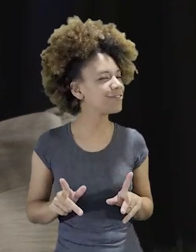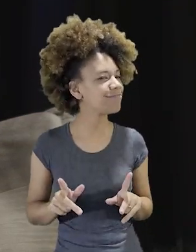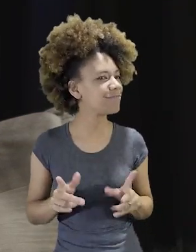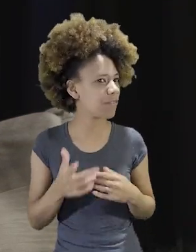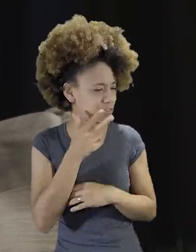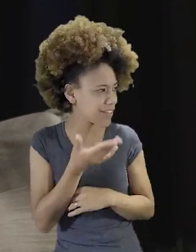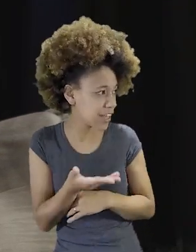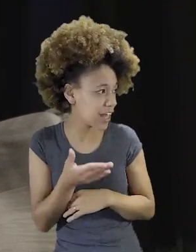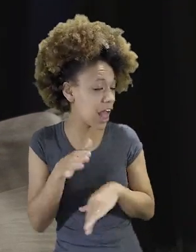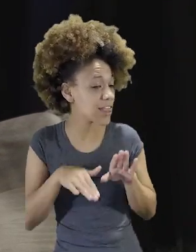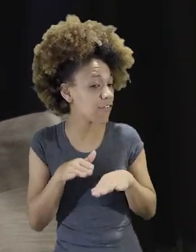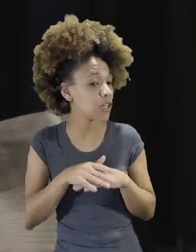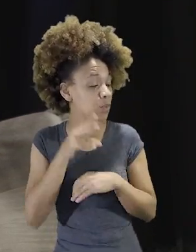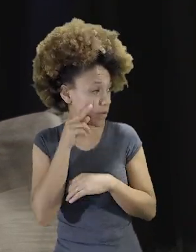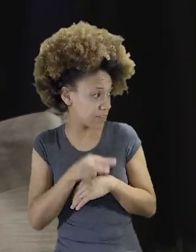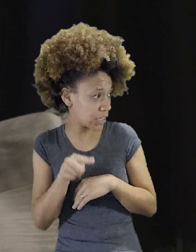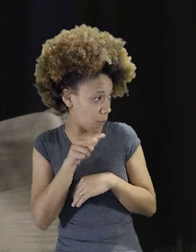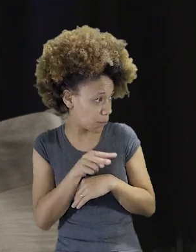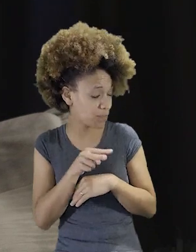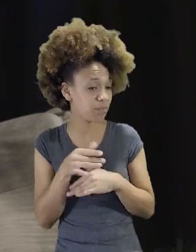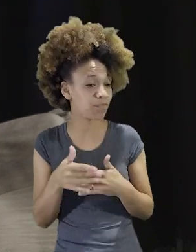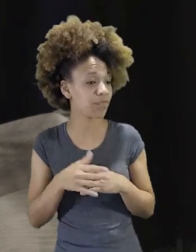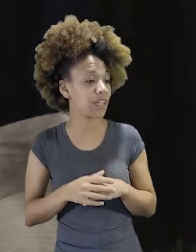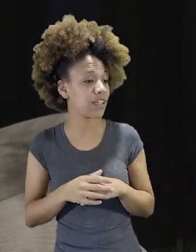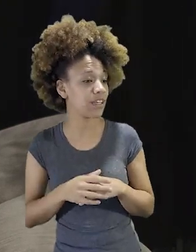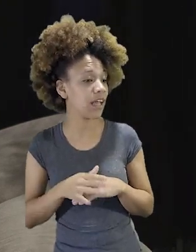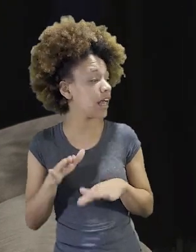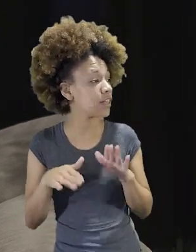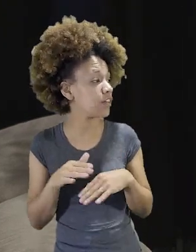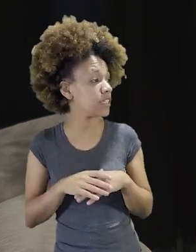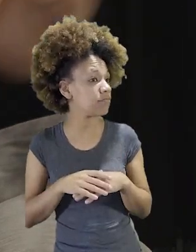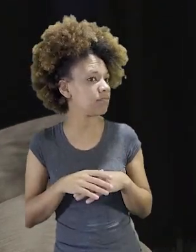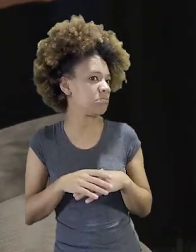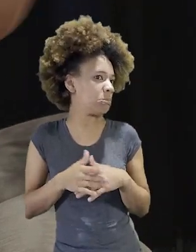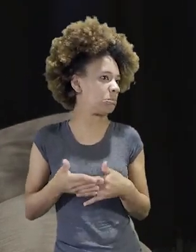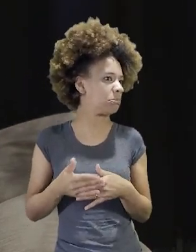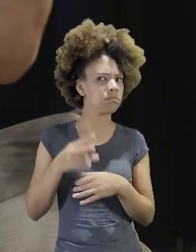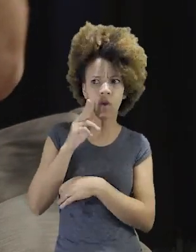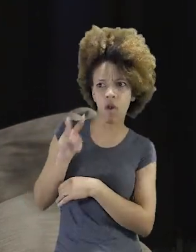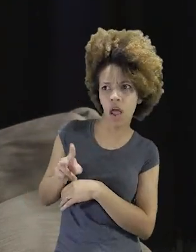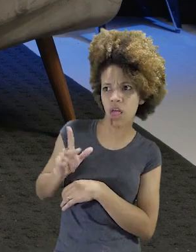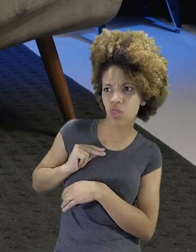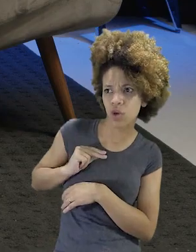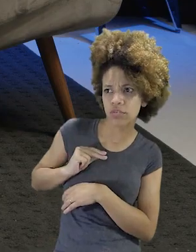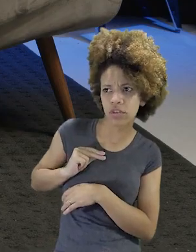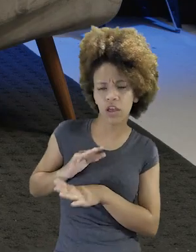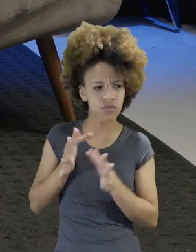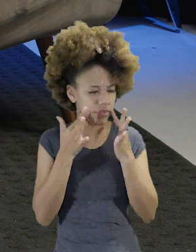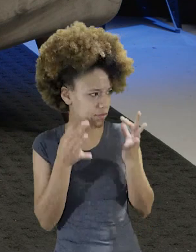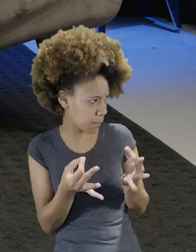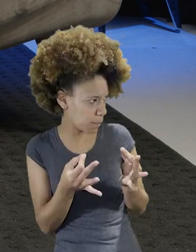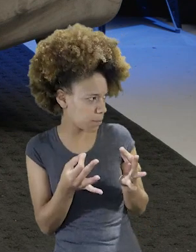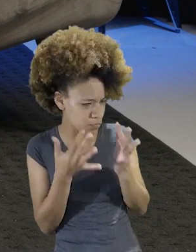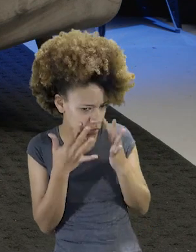contrário talvez é trazer uma visão de alguém que talvez se conectou talvez alguma galera tá olhando